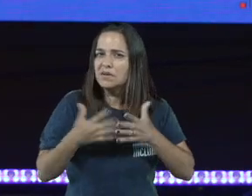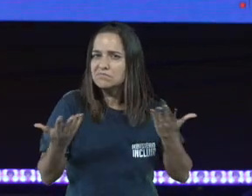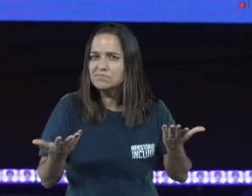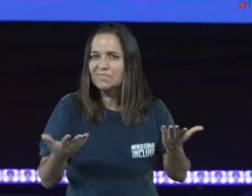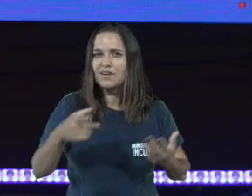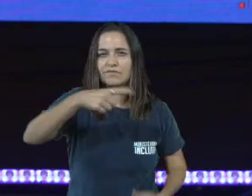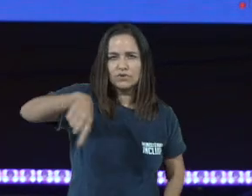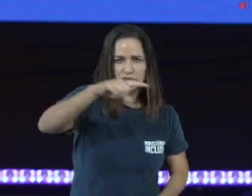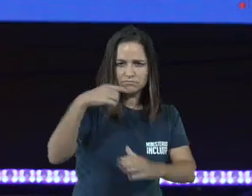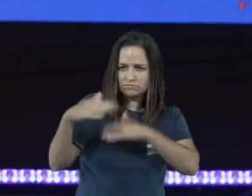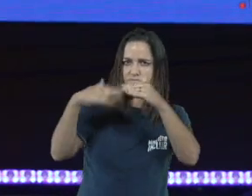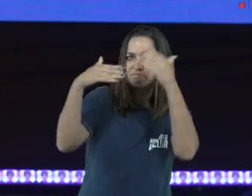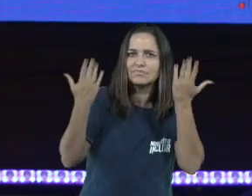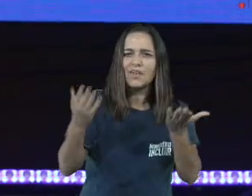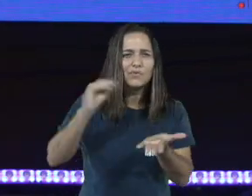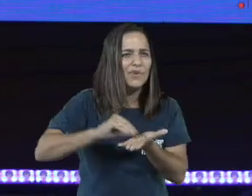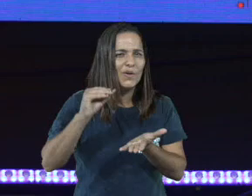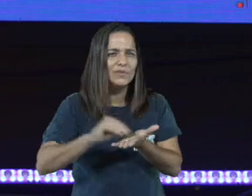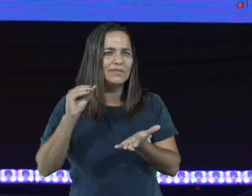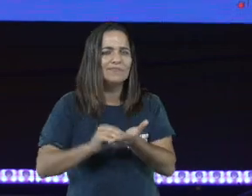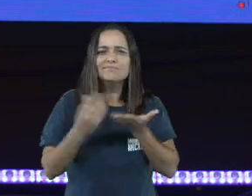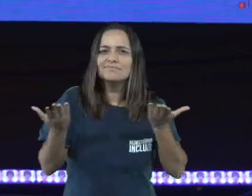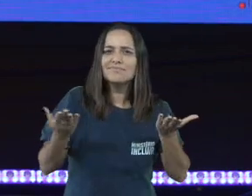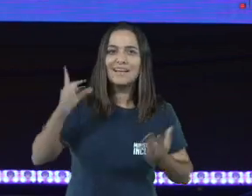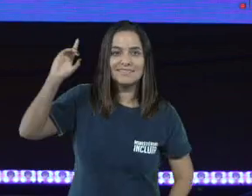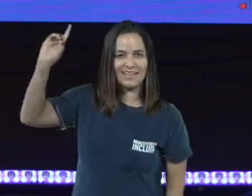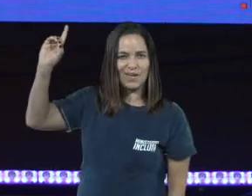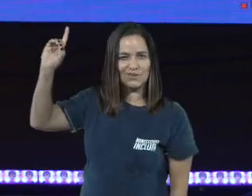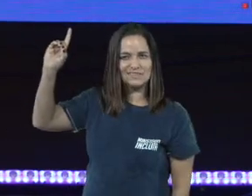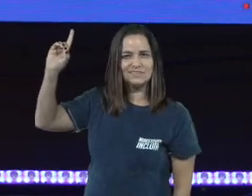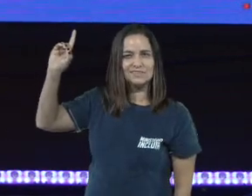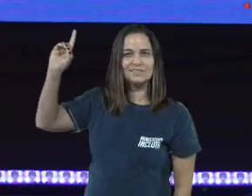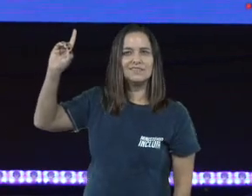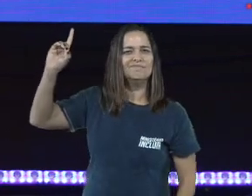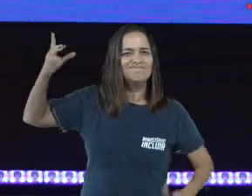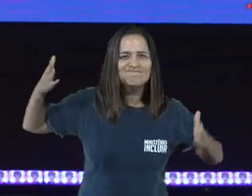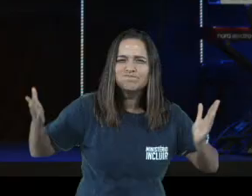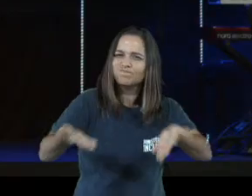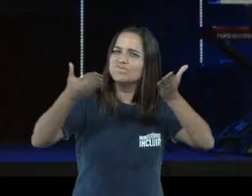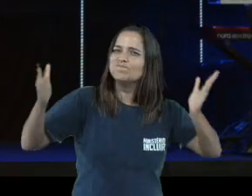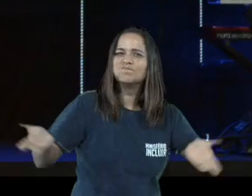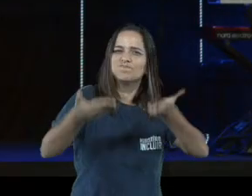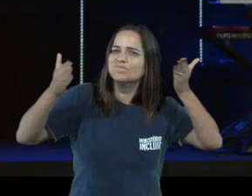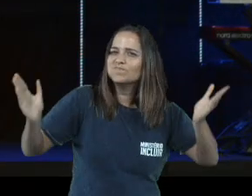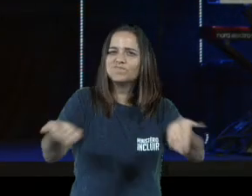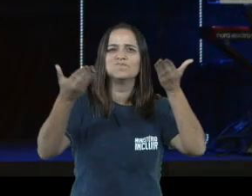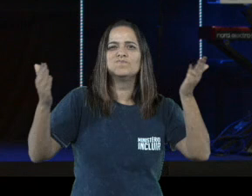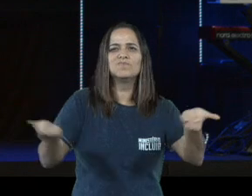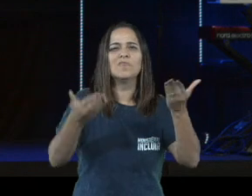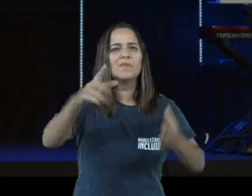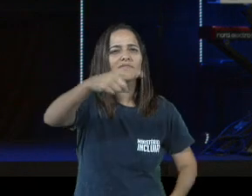alguém brilhante para Deus dominado por Deus tem que tá faltando para você ser criativo que dá um negócio novo a sua igreja